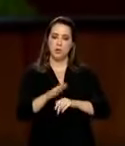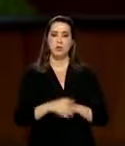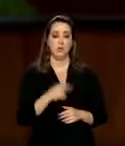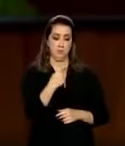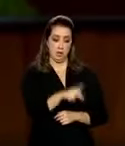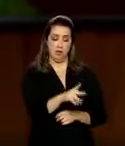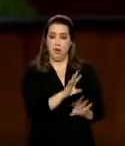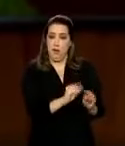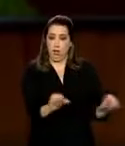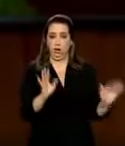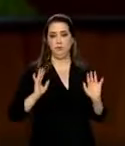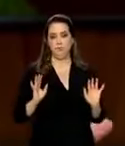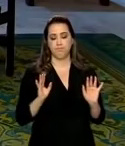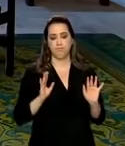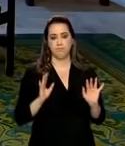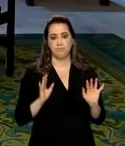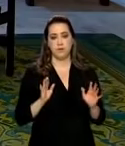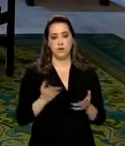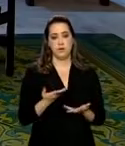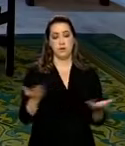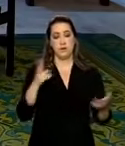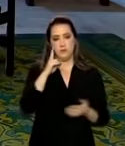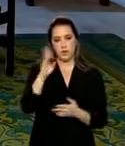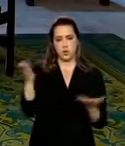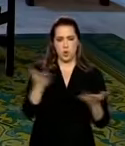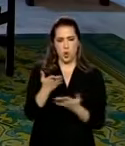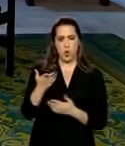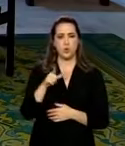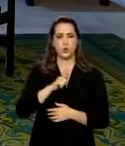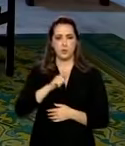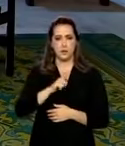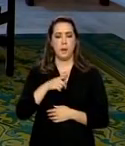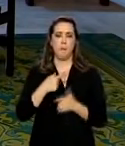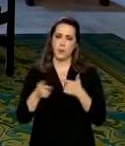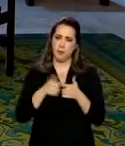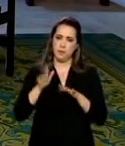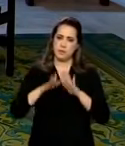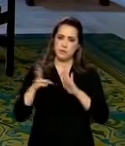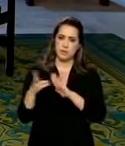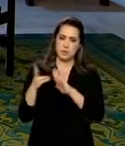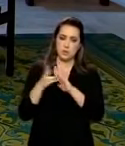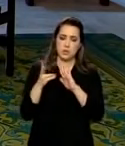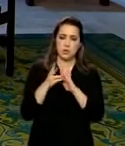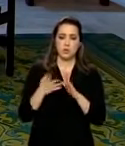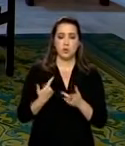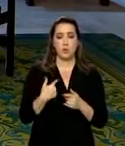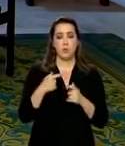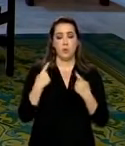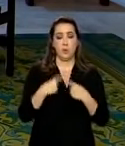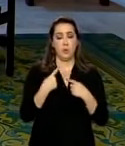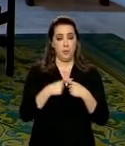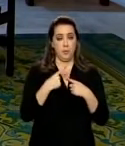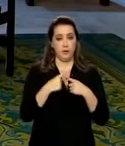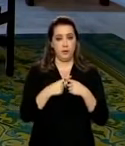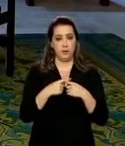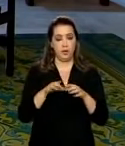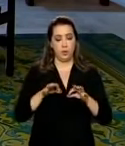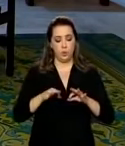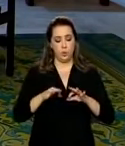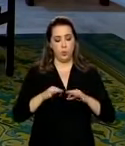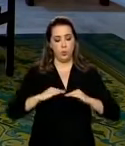dele. Você vê hoje em dia, nós temos um problema com índios, né, para levar o leão de Manaus